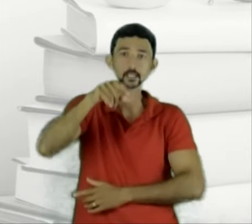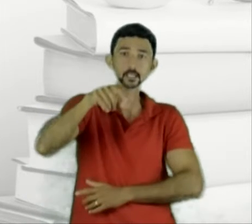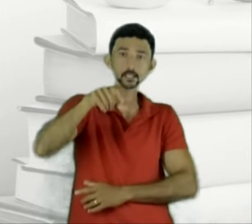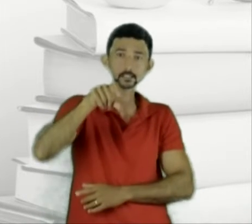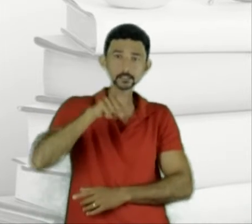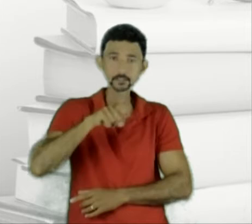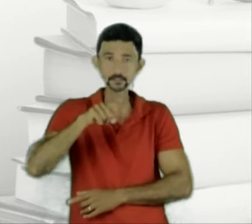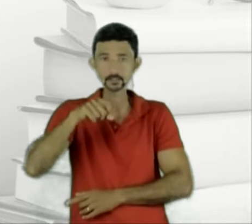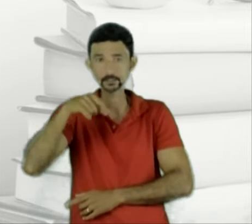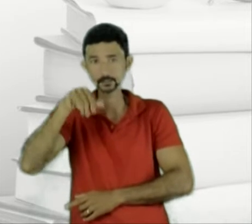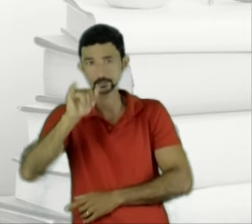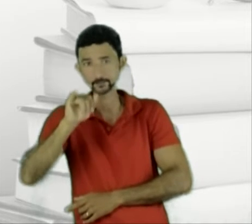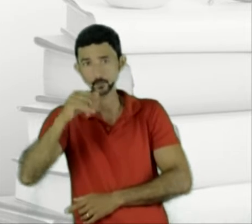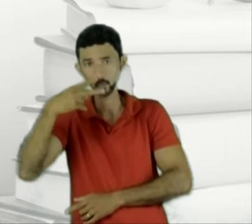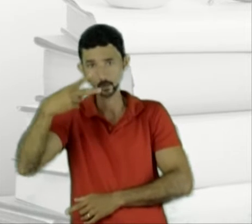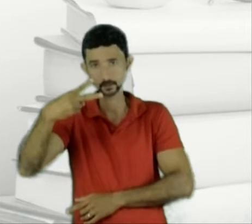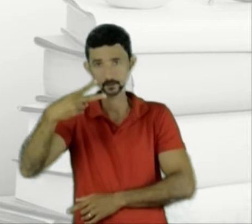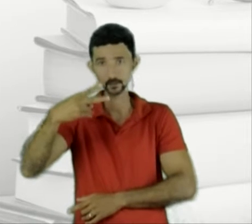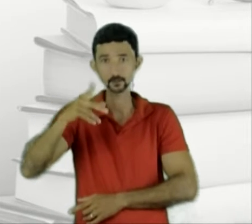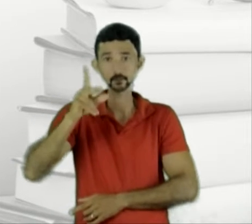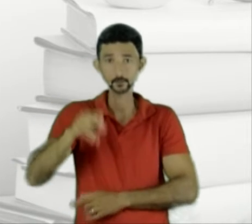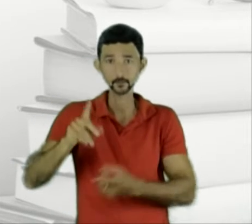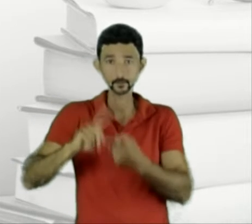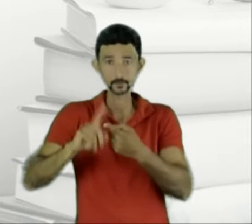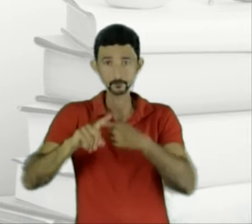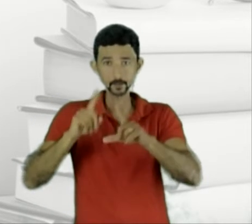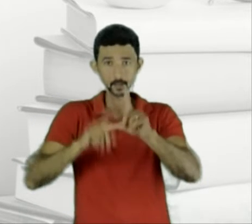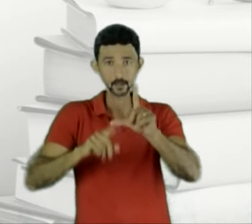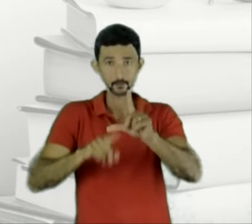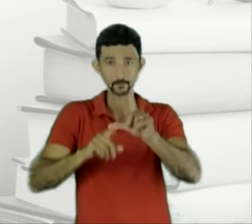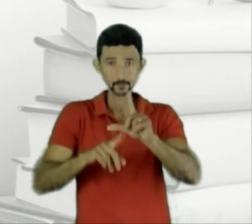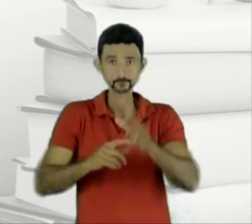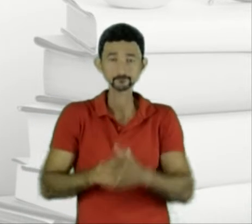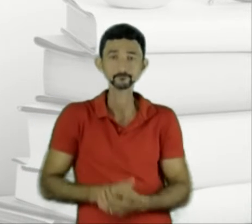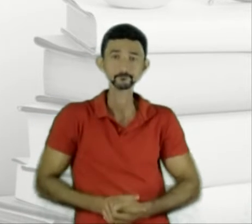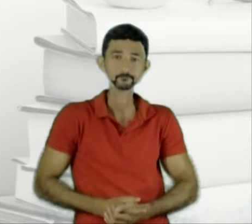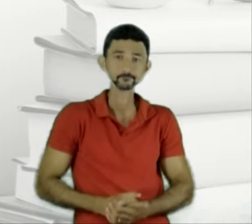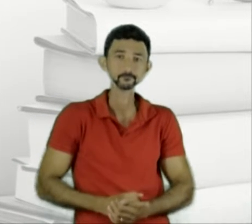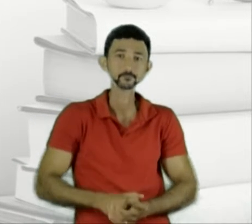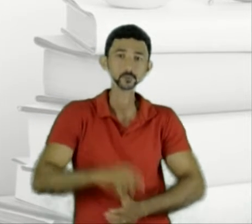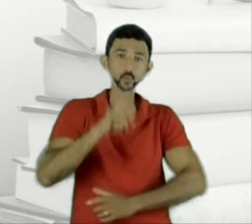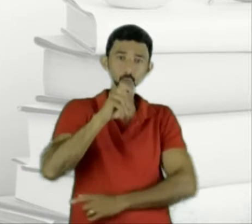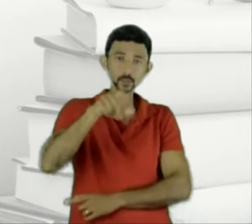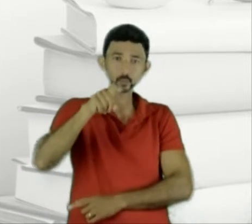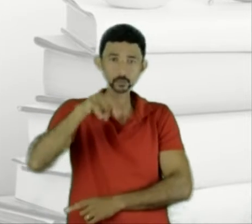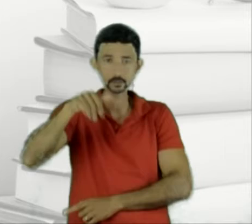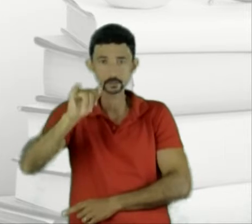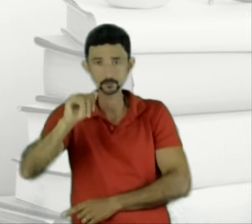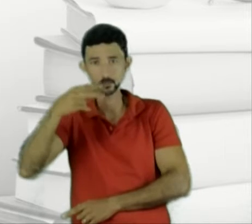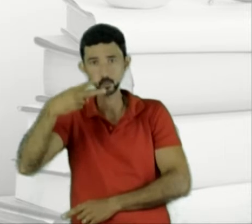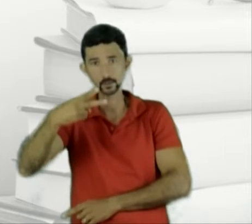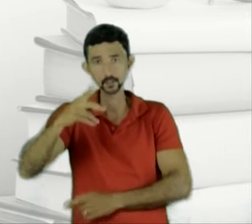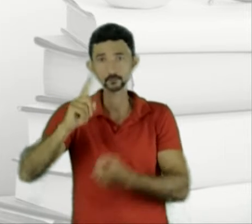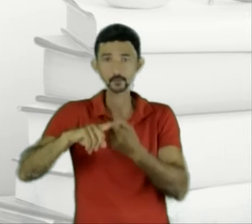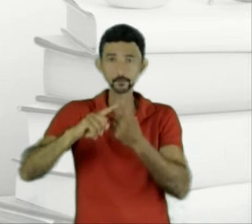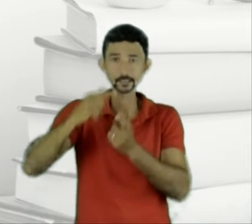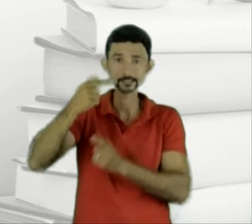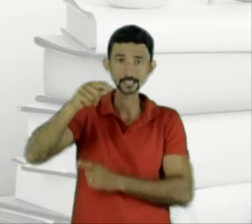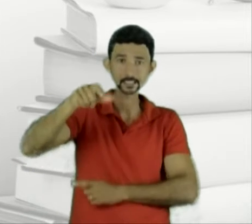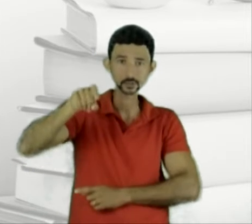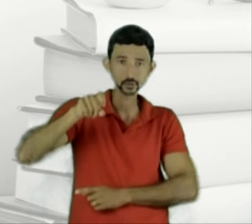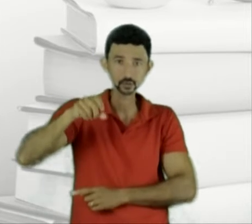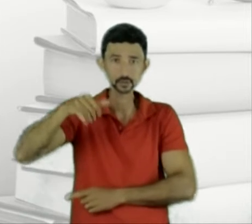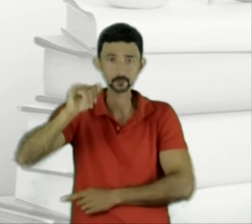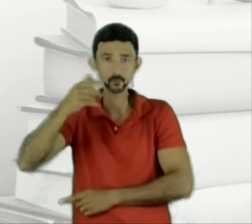ao quadrado é a mesma parte literal, certo? Tanto no 5xy ao quadrado quanto no 7xy